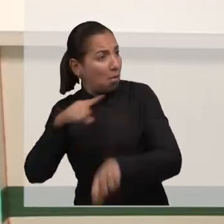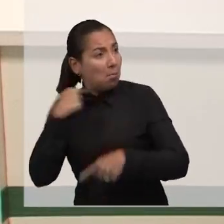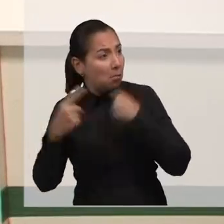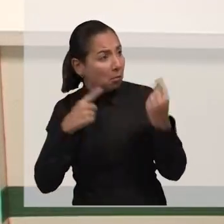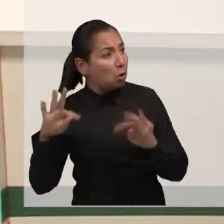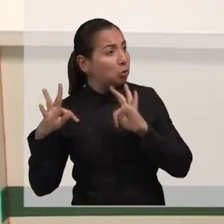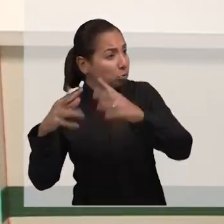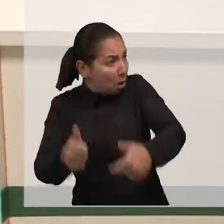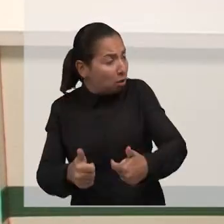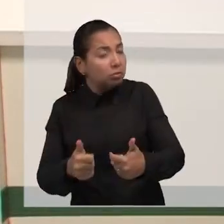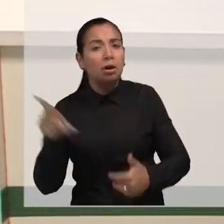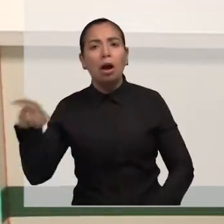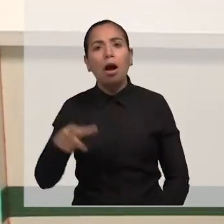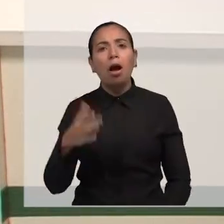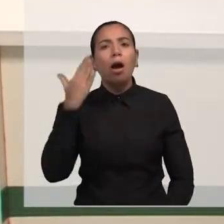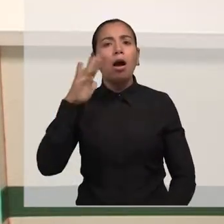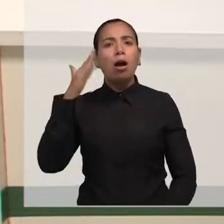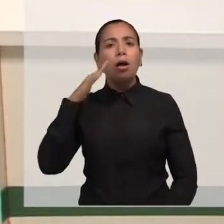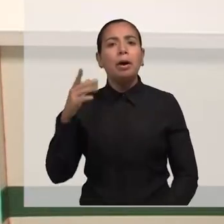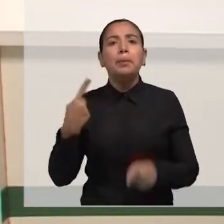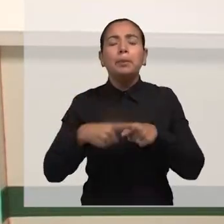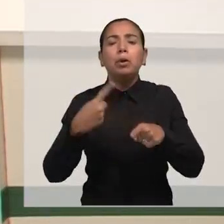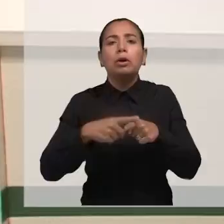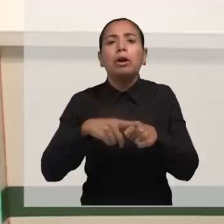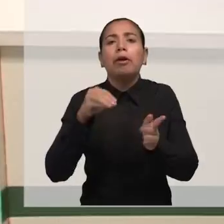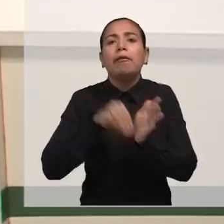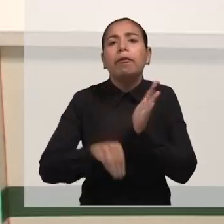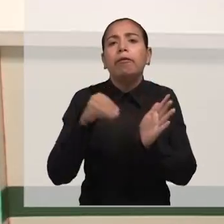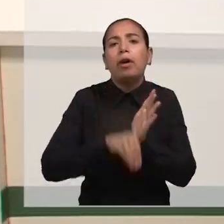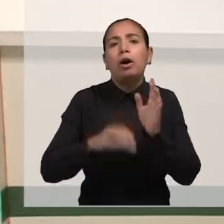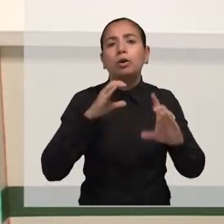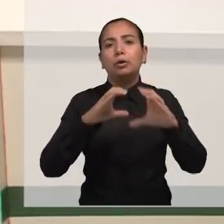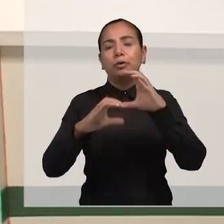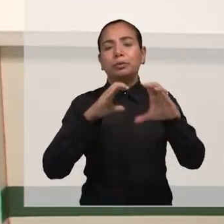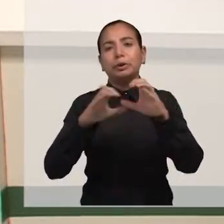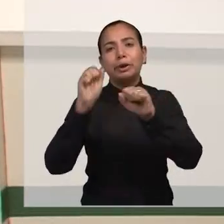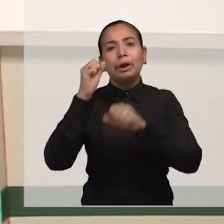exemplo simples, até besta que eu coloquei, é que o